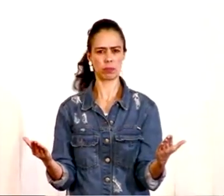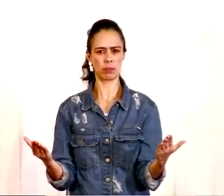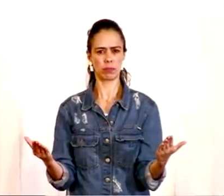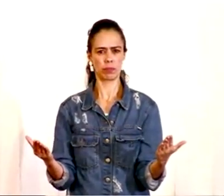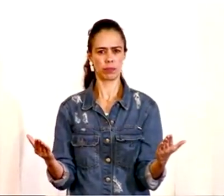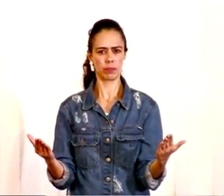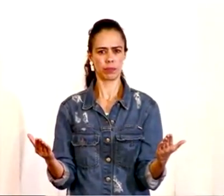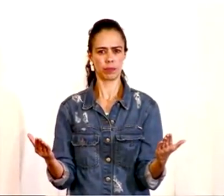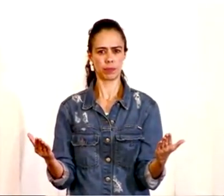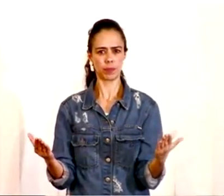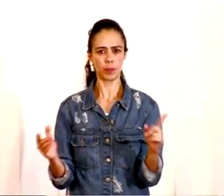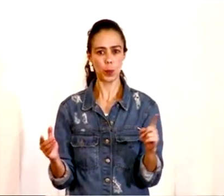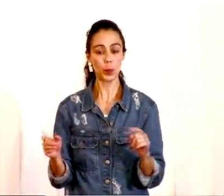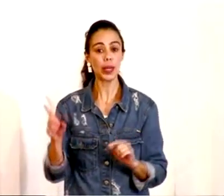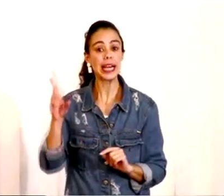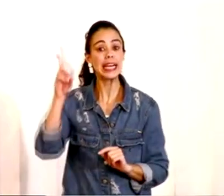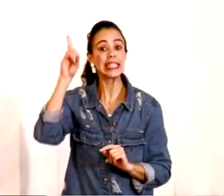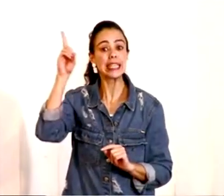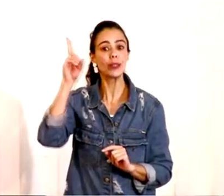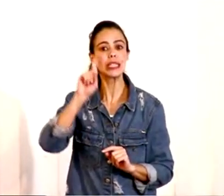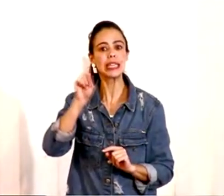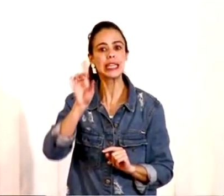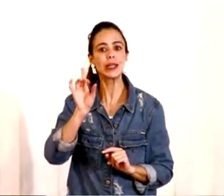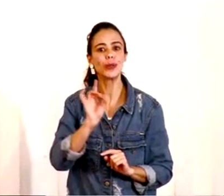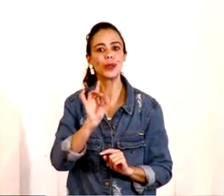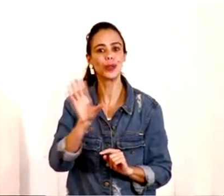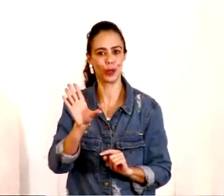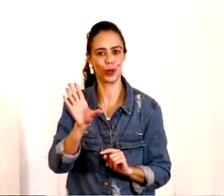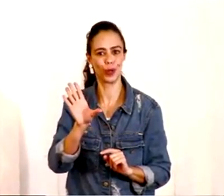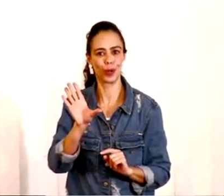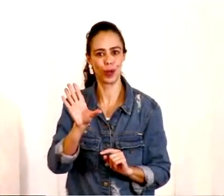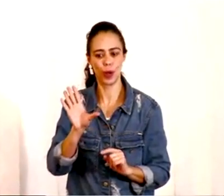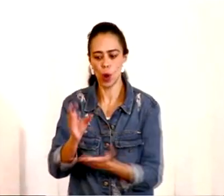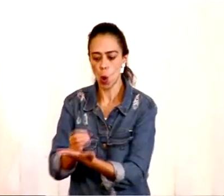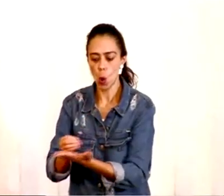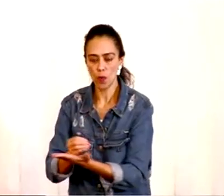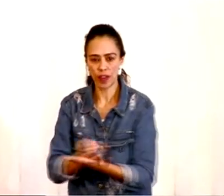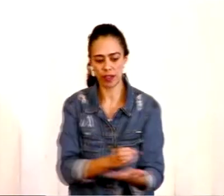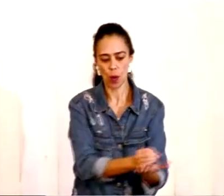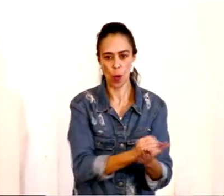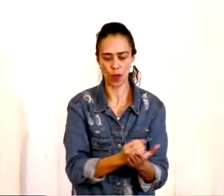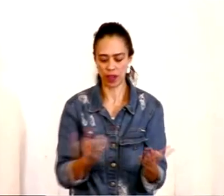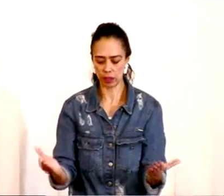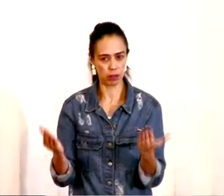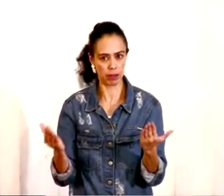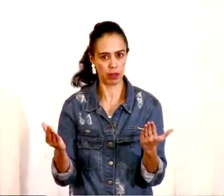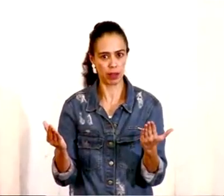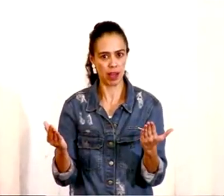Ele não olha aquilo que é dado, mas o coração que oferta.